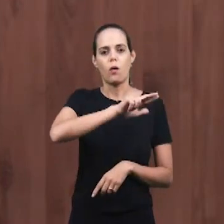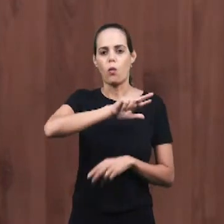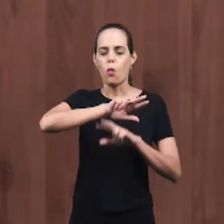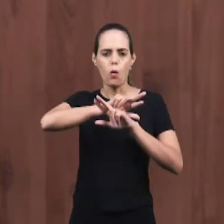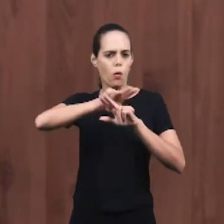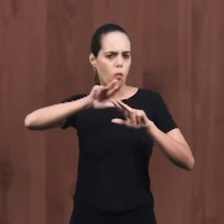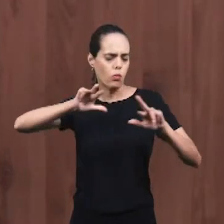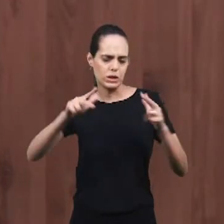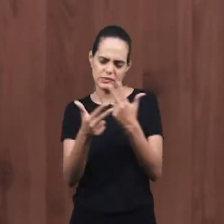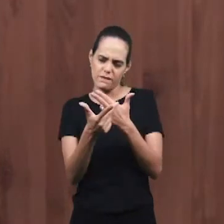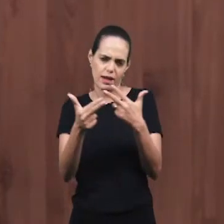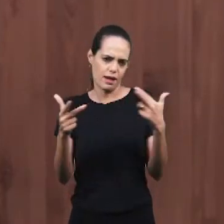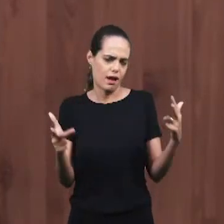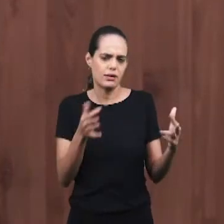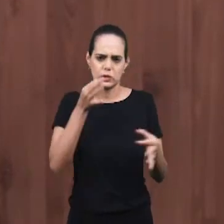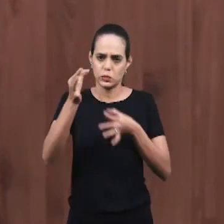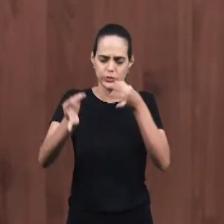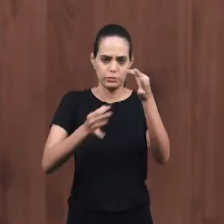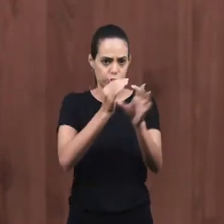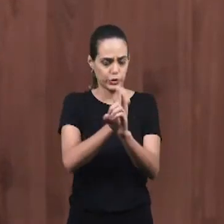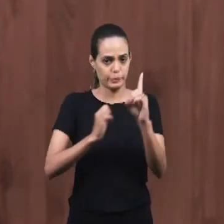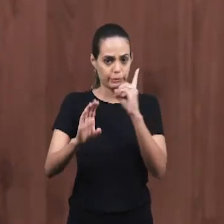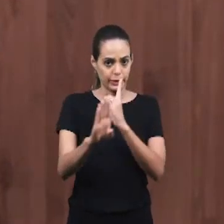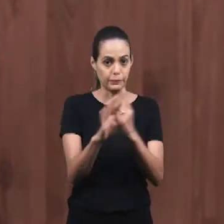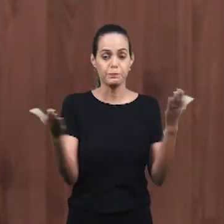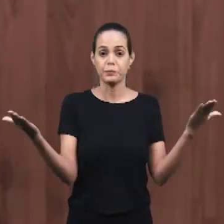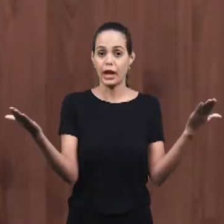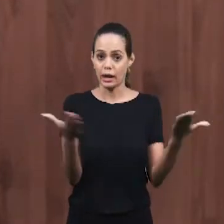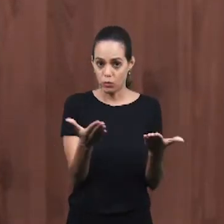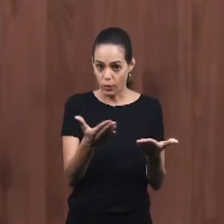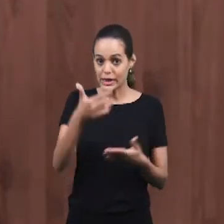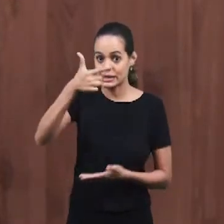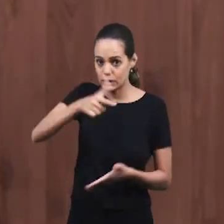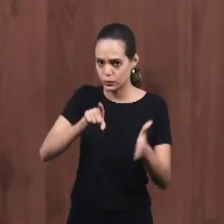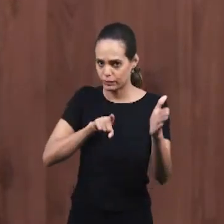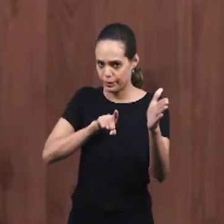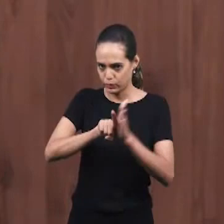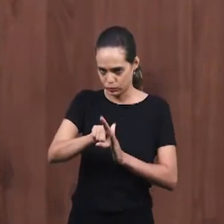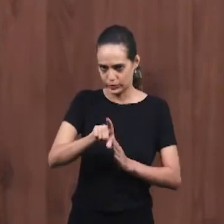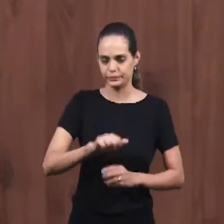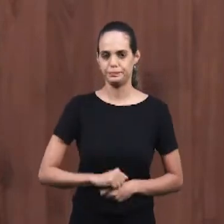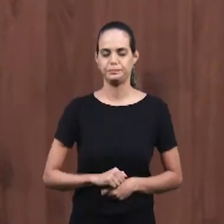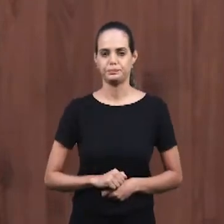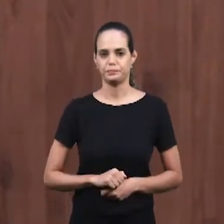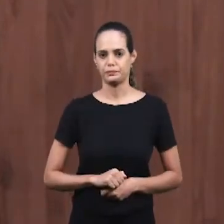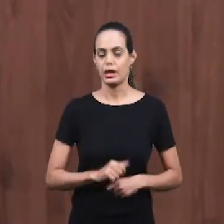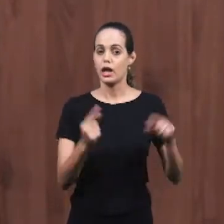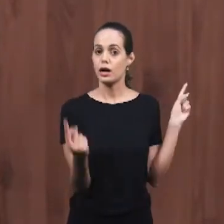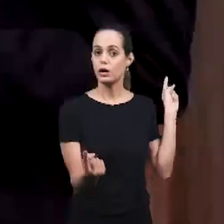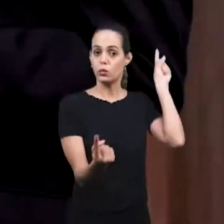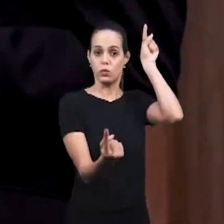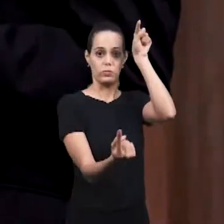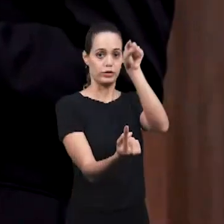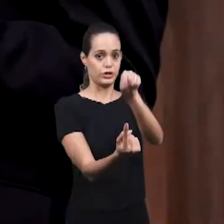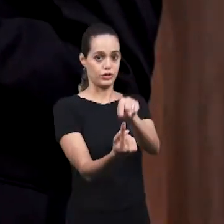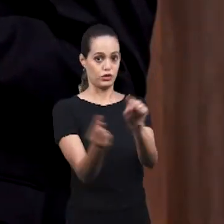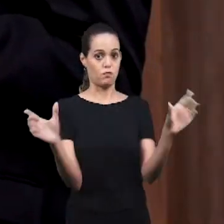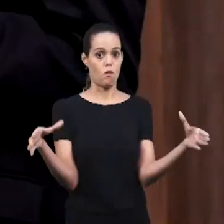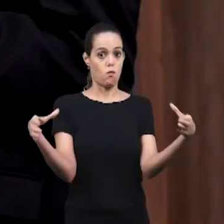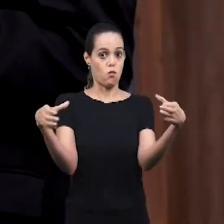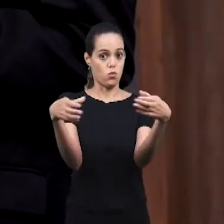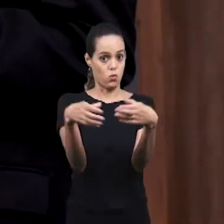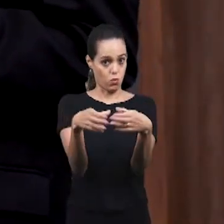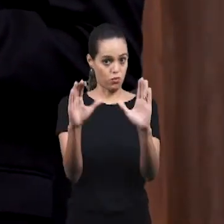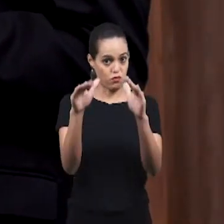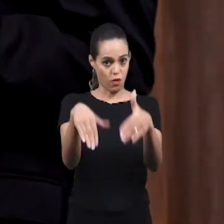contribuições escritas para a Escola Bíblica Dominical. Vamos então à nossa segunda pergunta. E a segunda pergunta foi destinada, ou ela